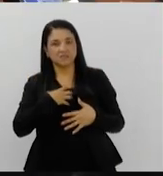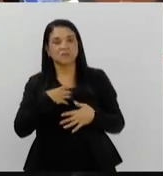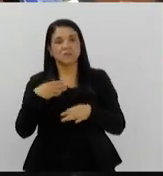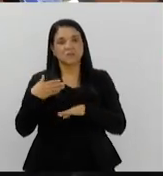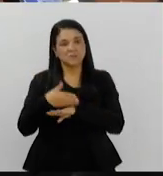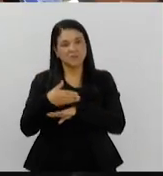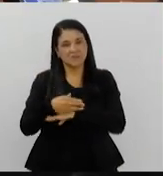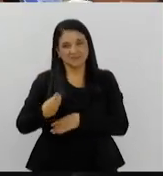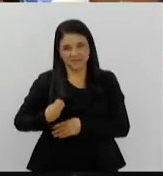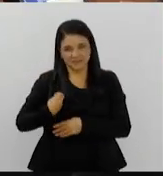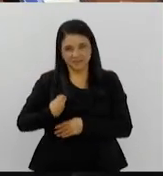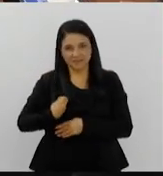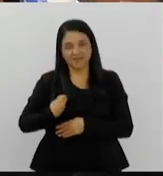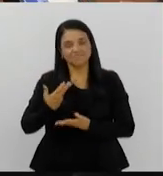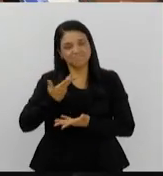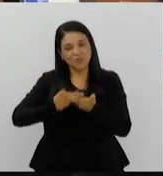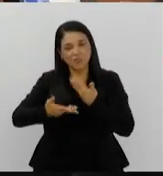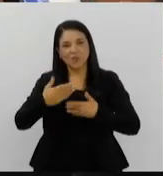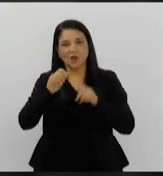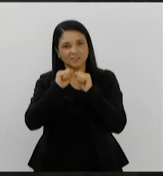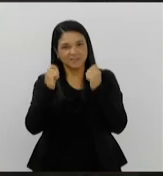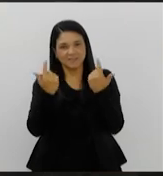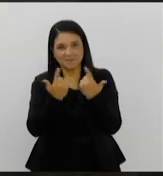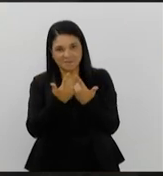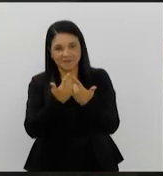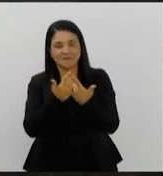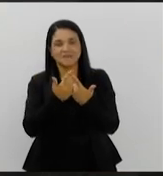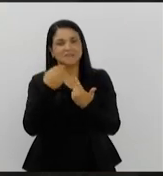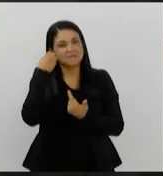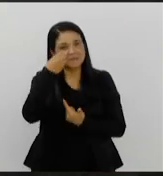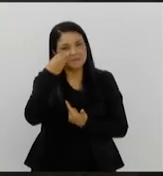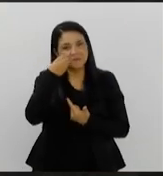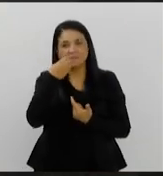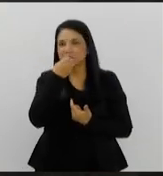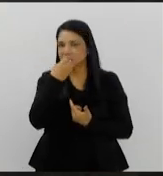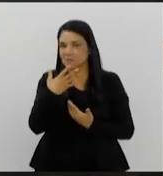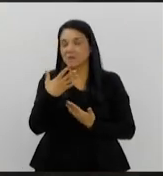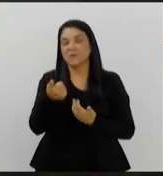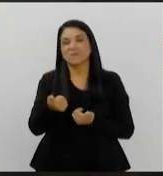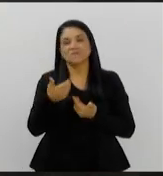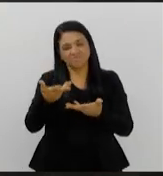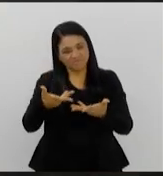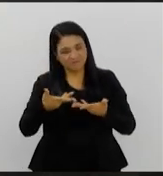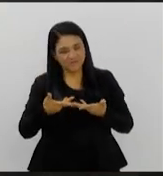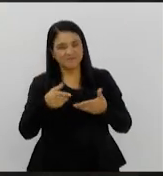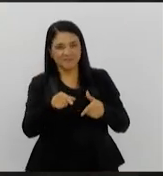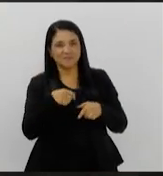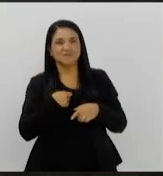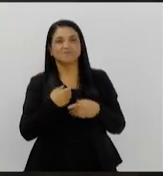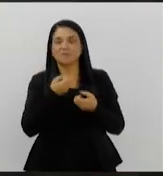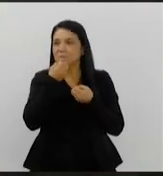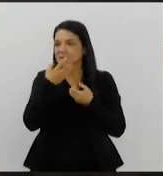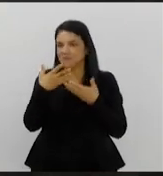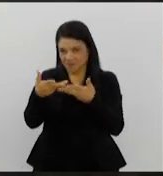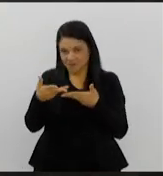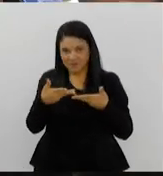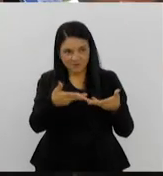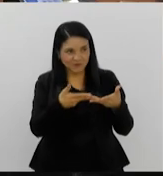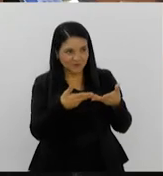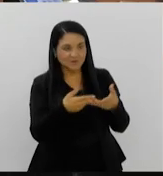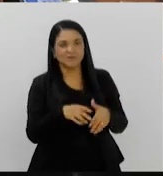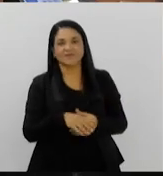de experiência entre as assembleias. Estão muito bem recebidos aí com os melhores diretores da casa, tá? Sejam bem-vindos.